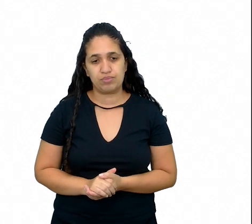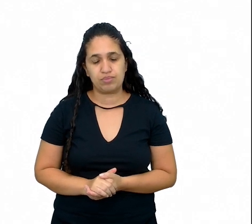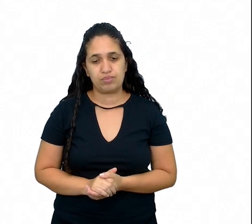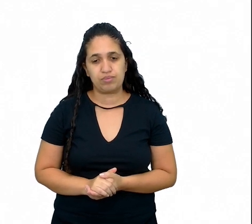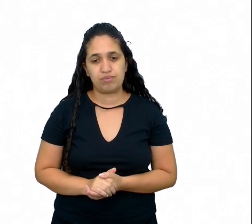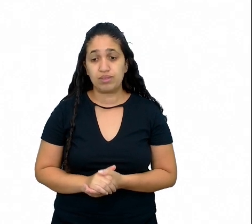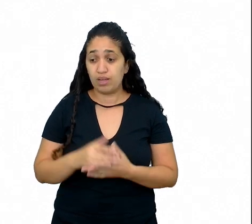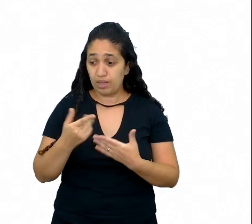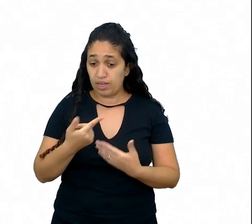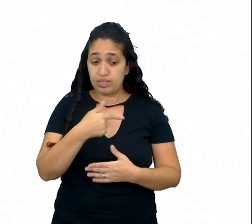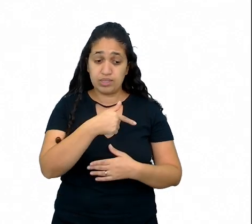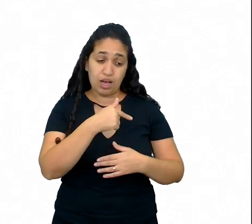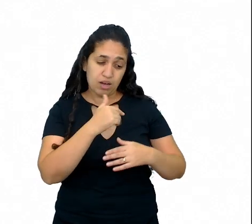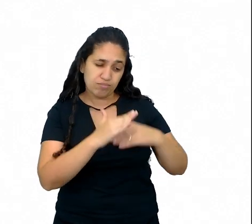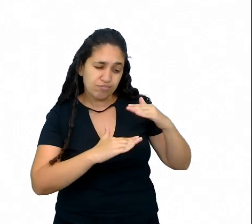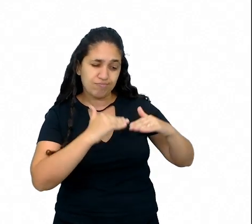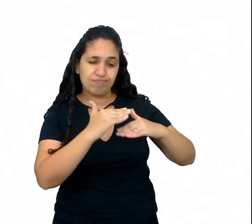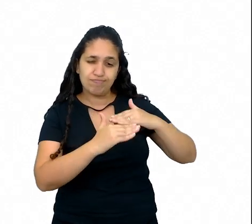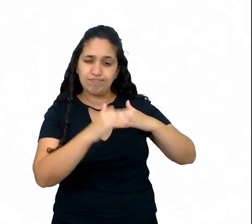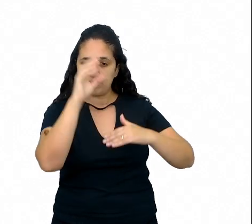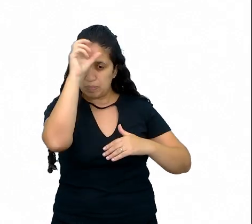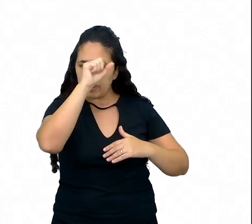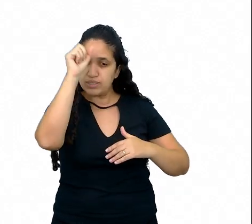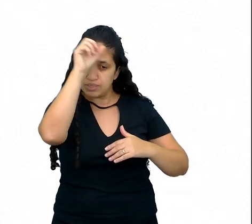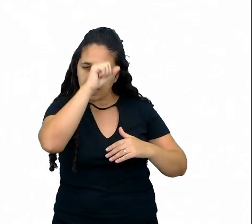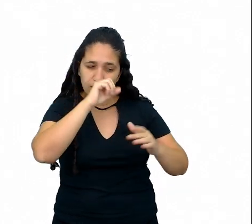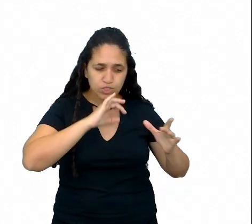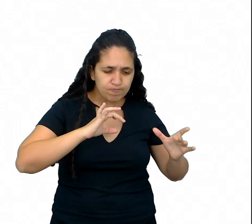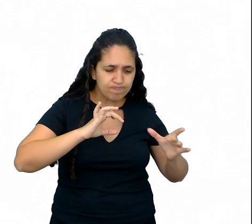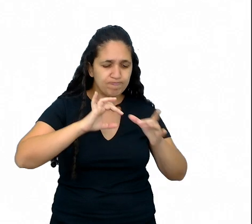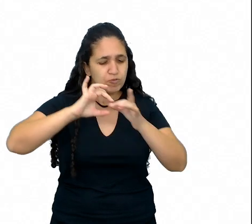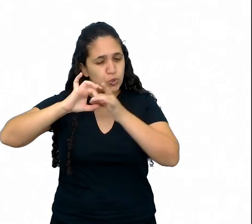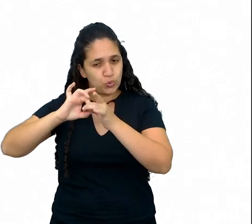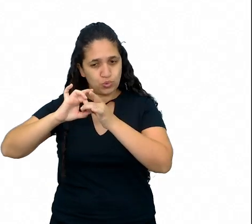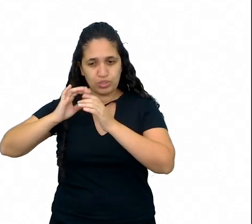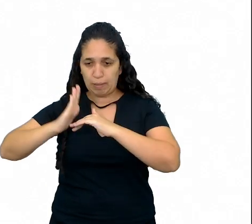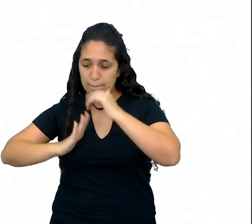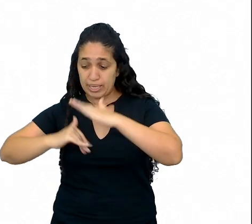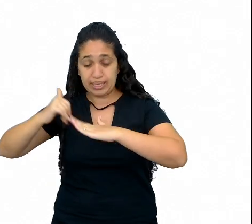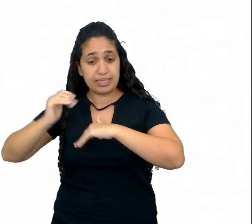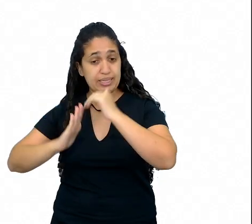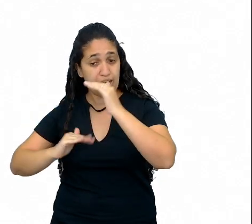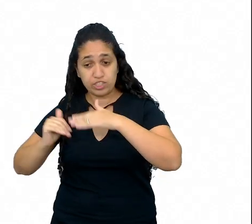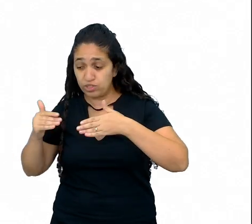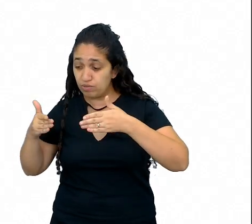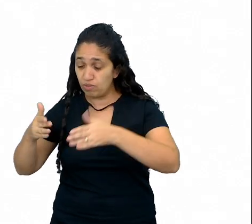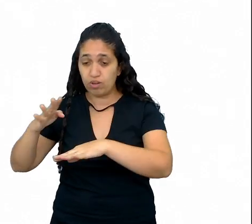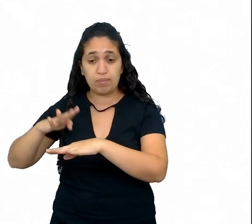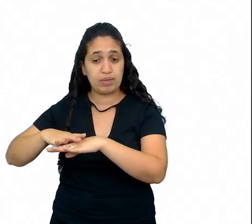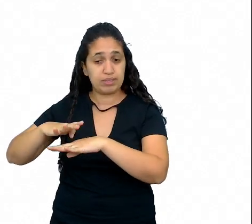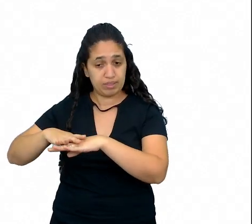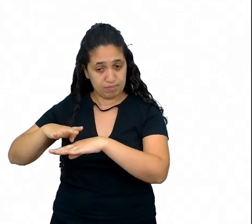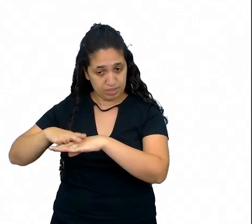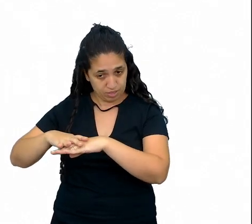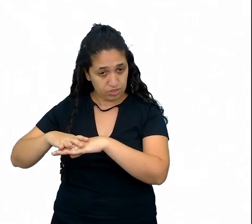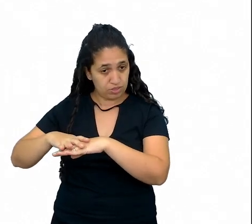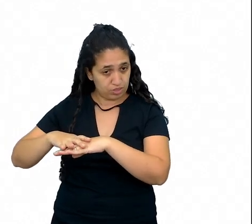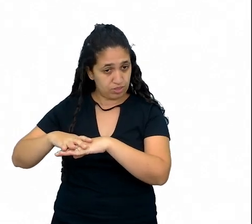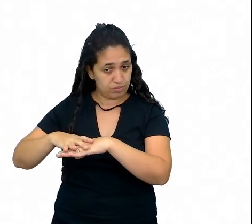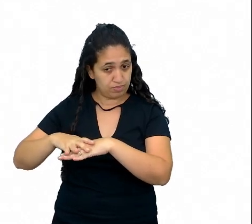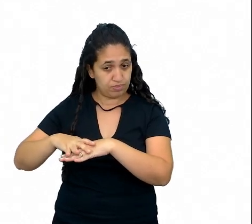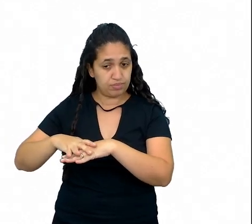Que essa aprendizagem tenha vínculo ali com a habilidade específica da matemática, né? E